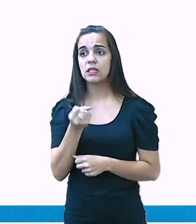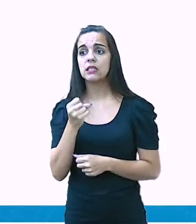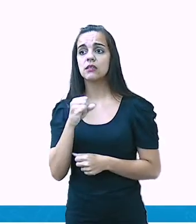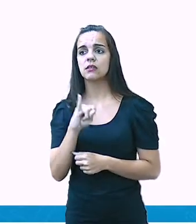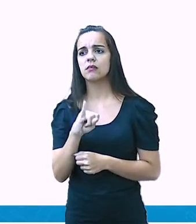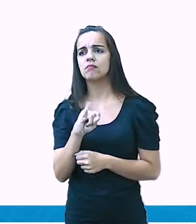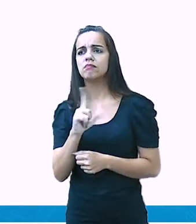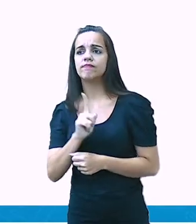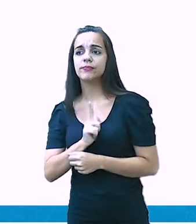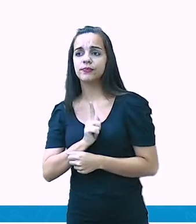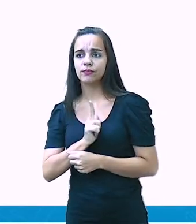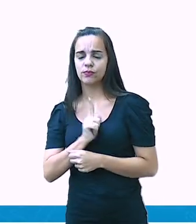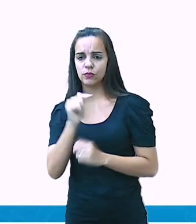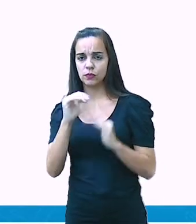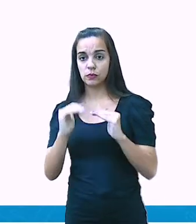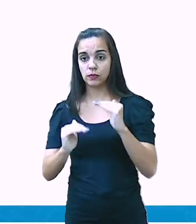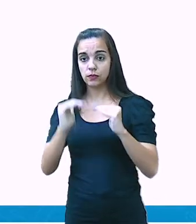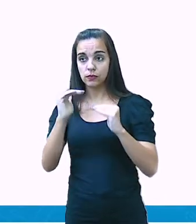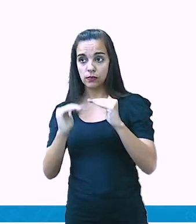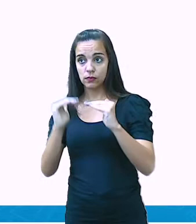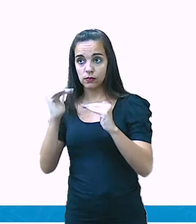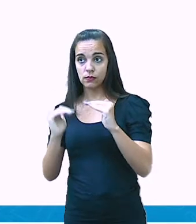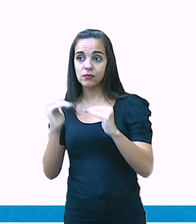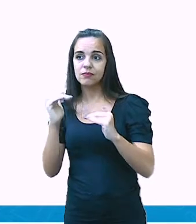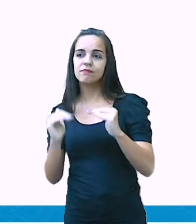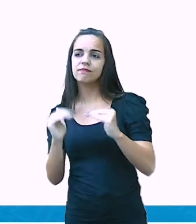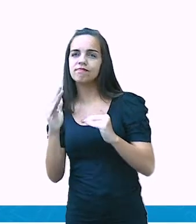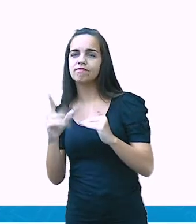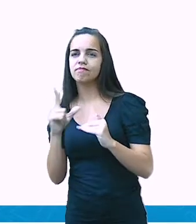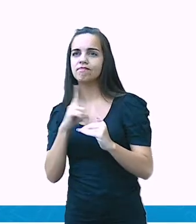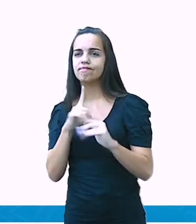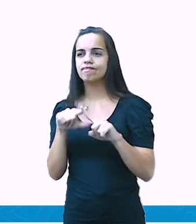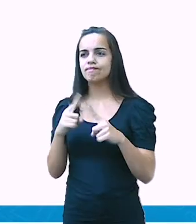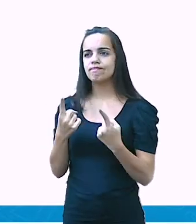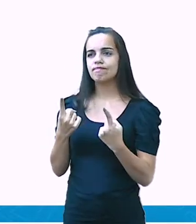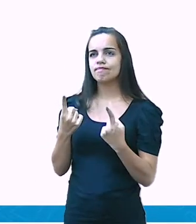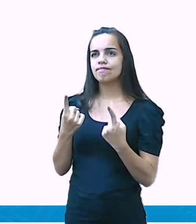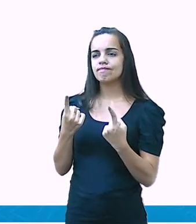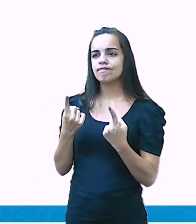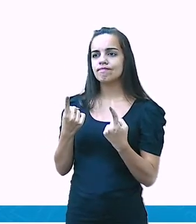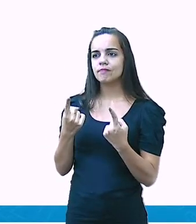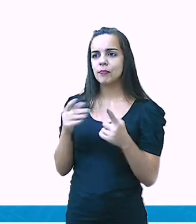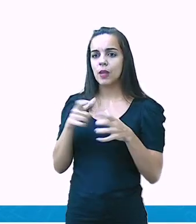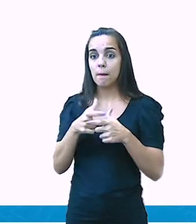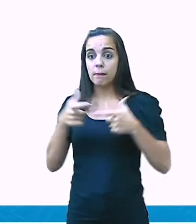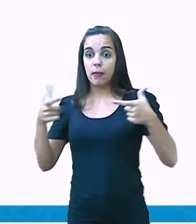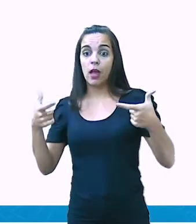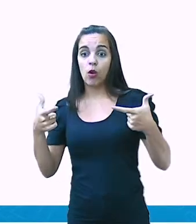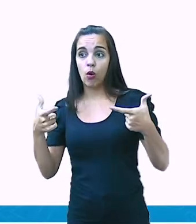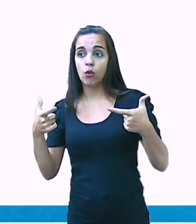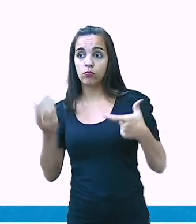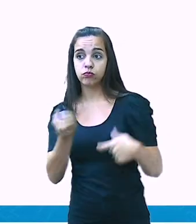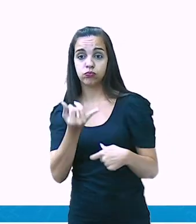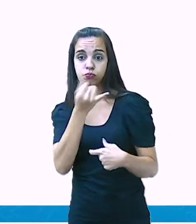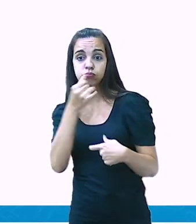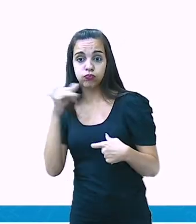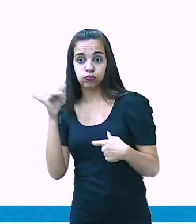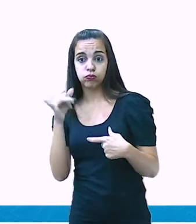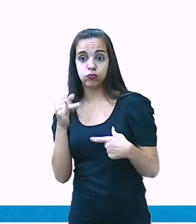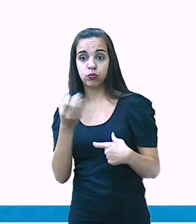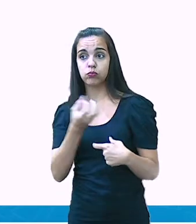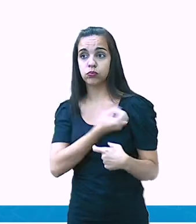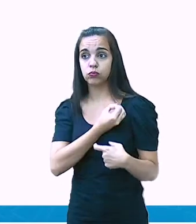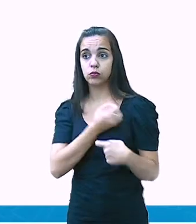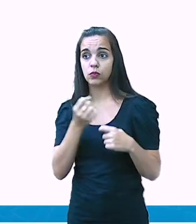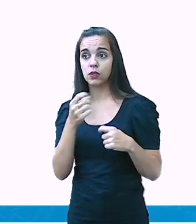Se ele está num nível mais externo, que tem maior quantidade de energia